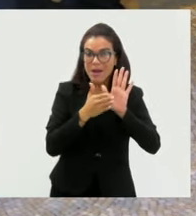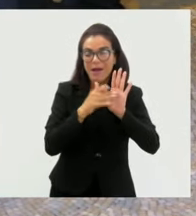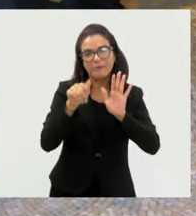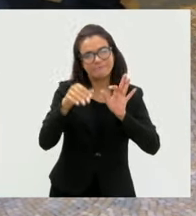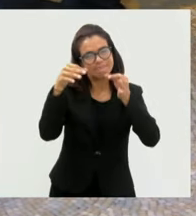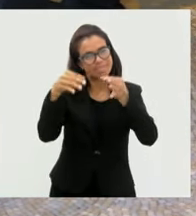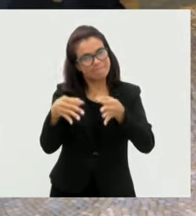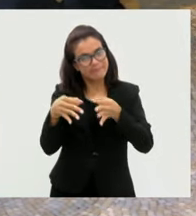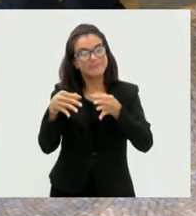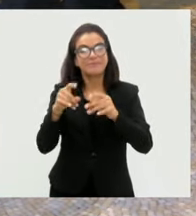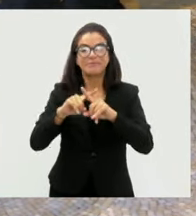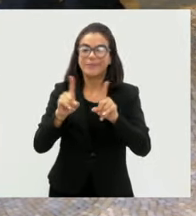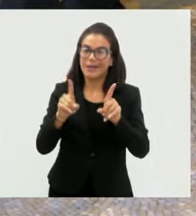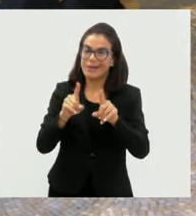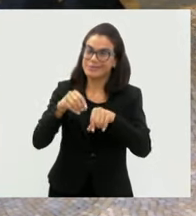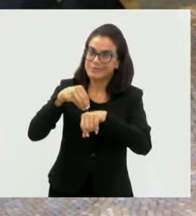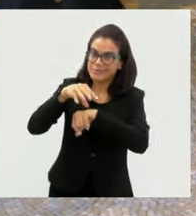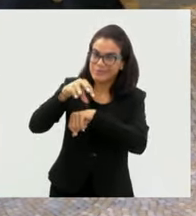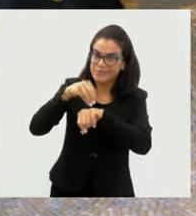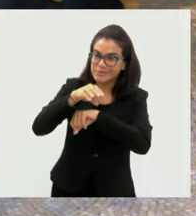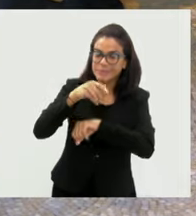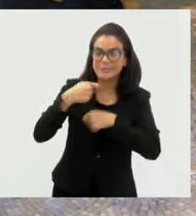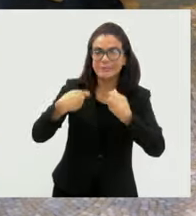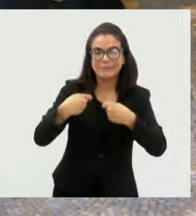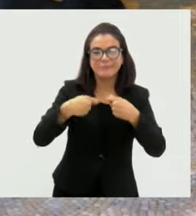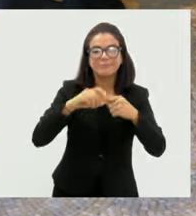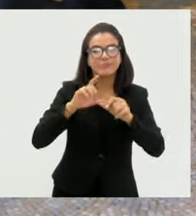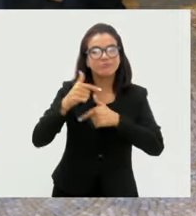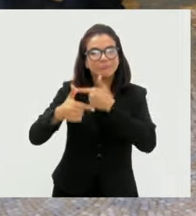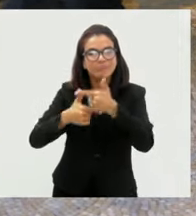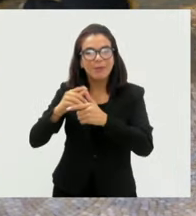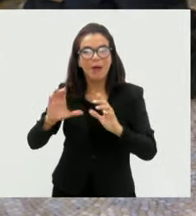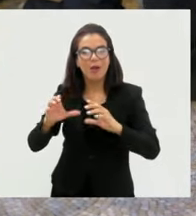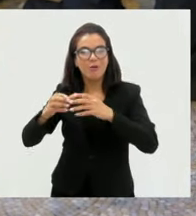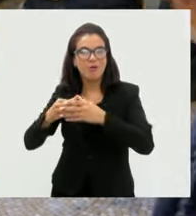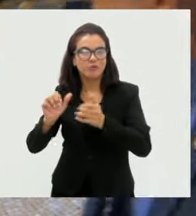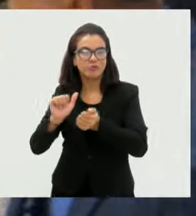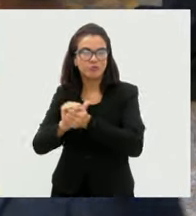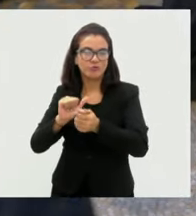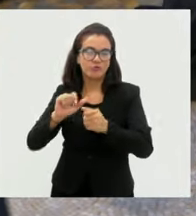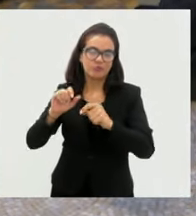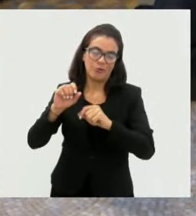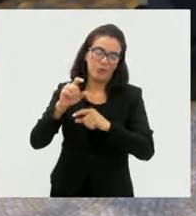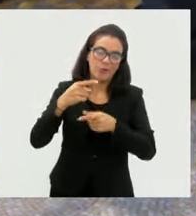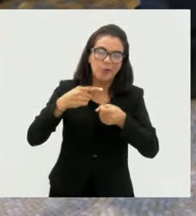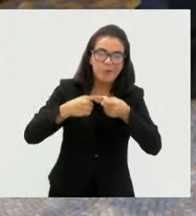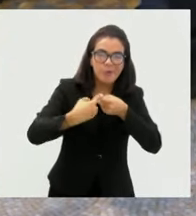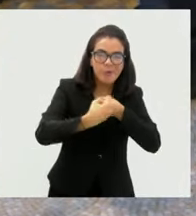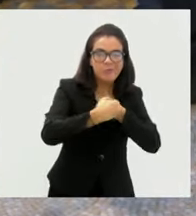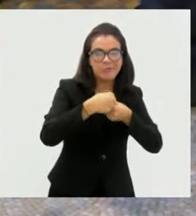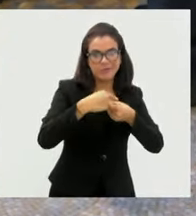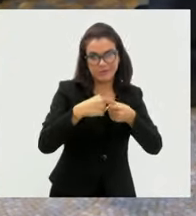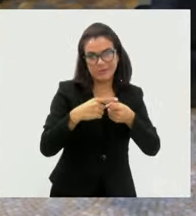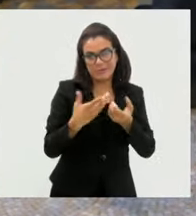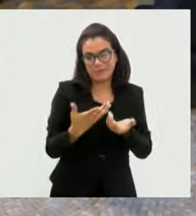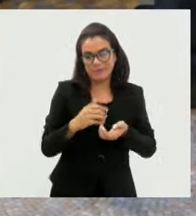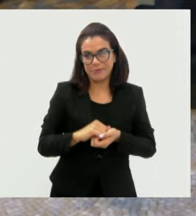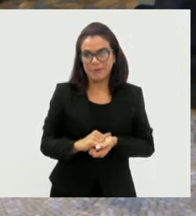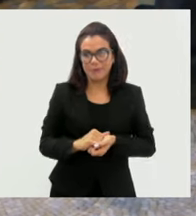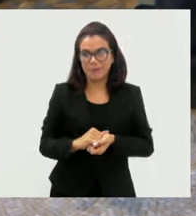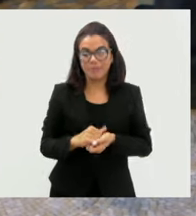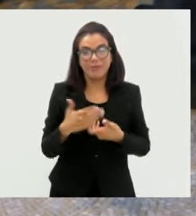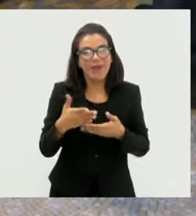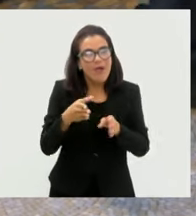Só lembrando que isso tem que ter um trabalho conjunto com os municípios também, porque isso também é uma questão municipal. Então é